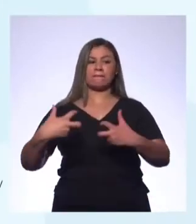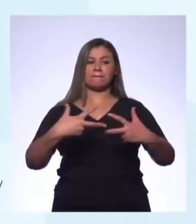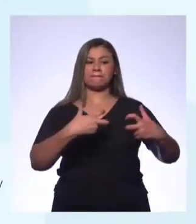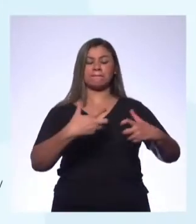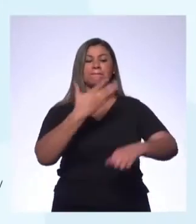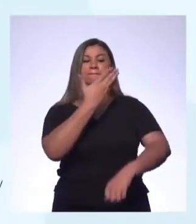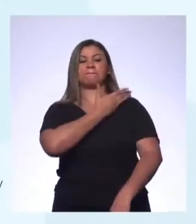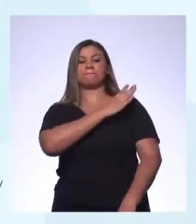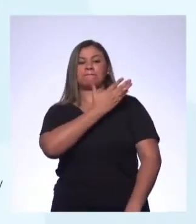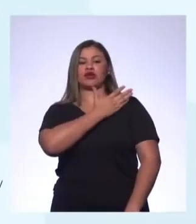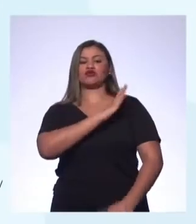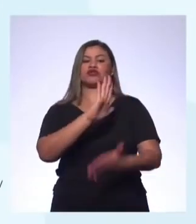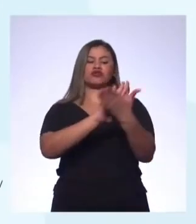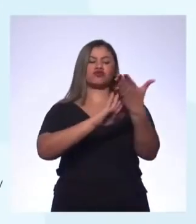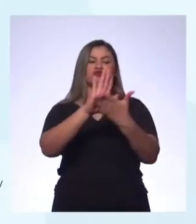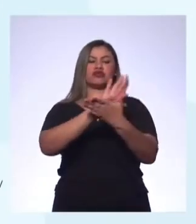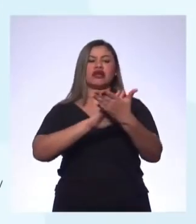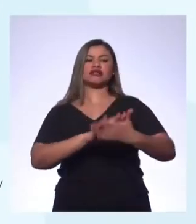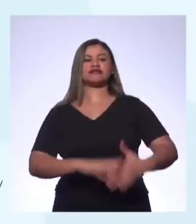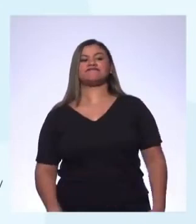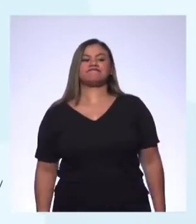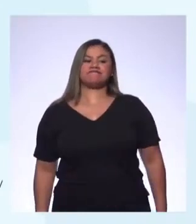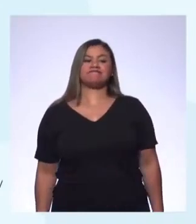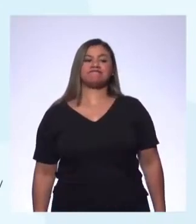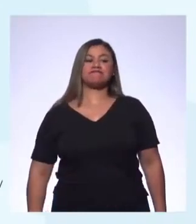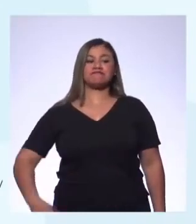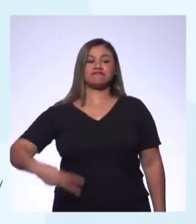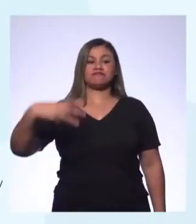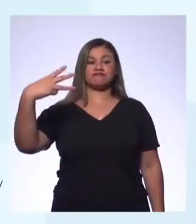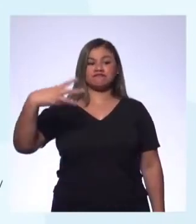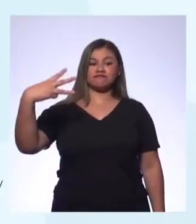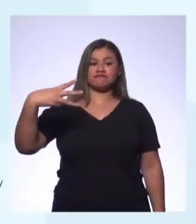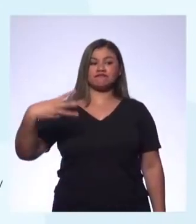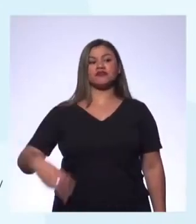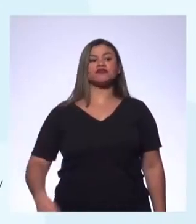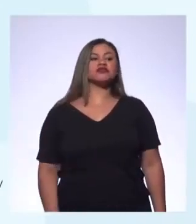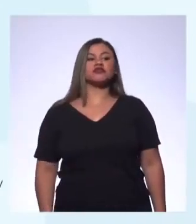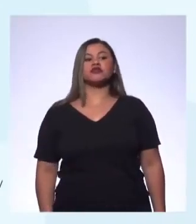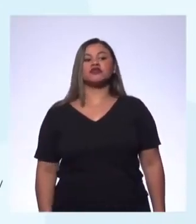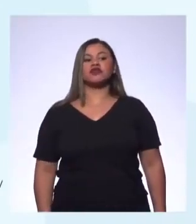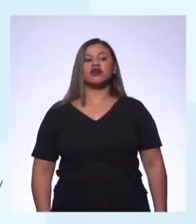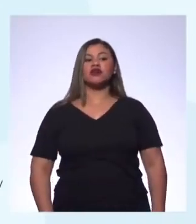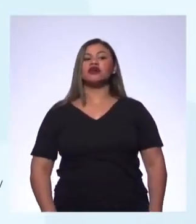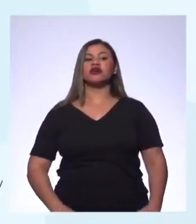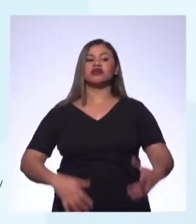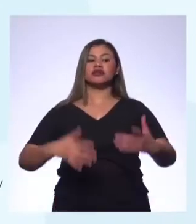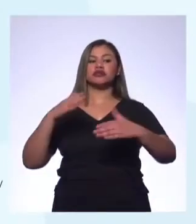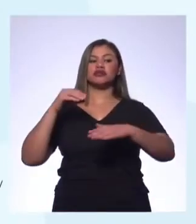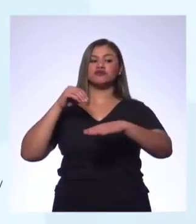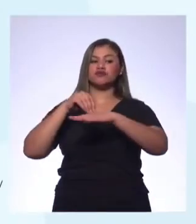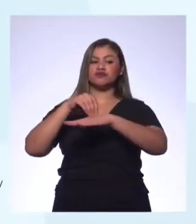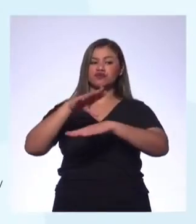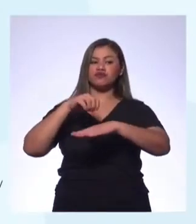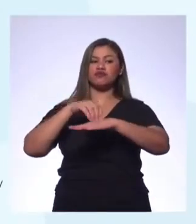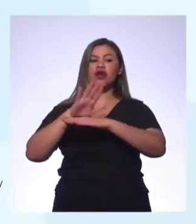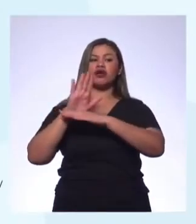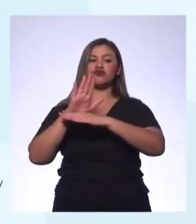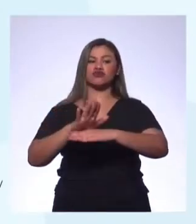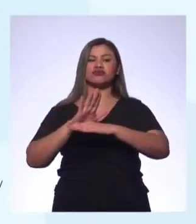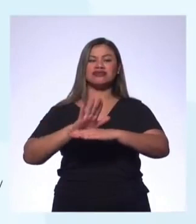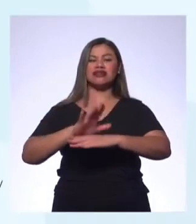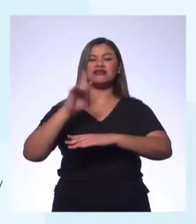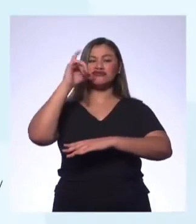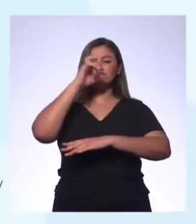qualquer discriminação. 3. Ser orientado e ajudado em suas dificuldades.